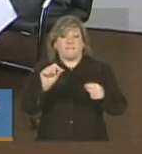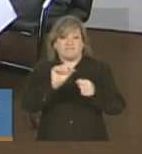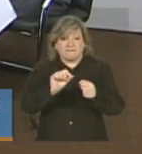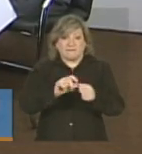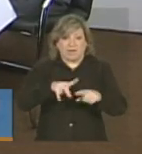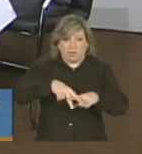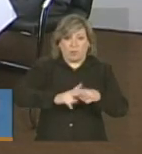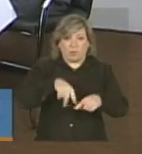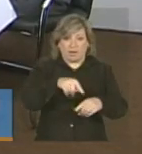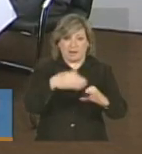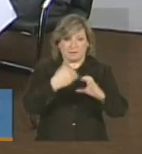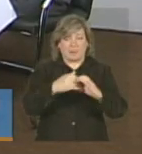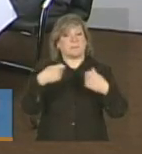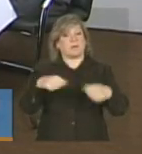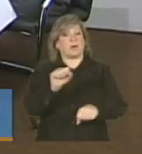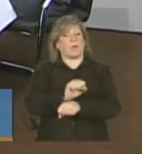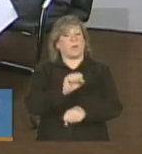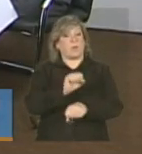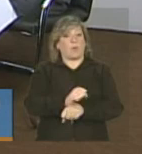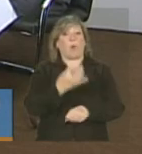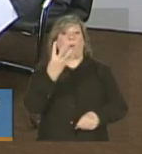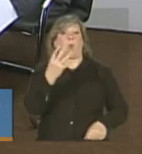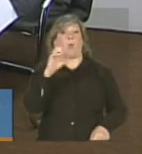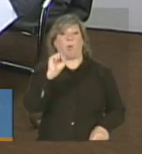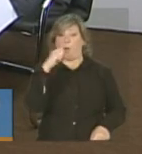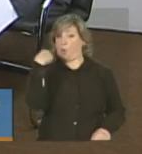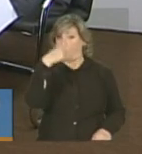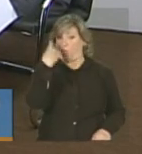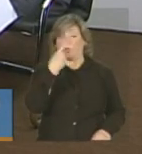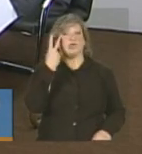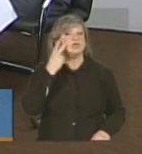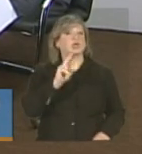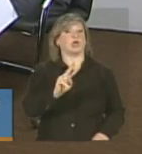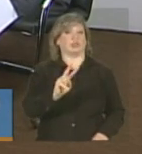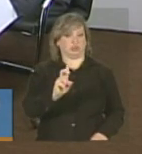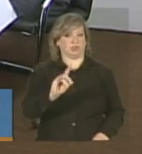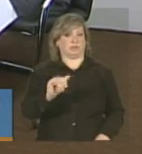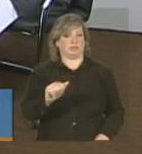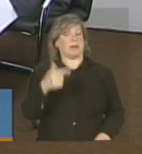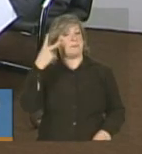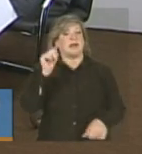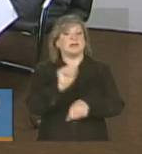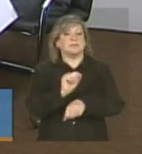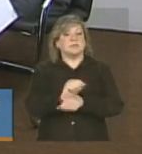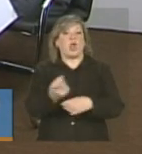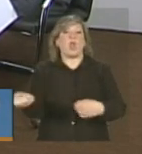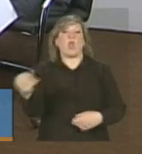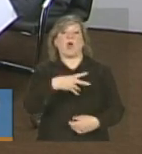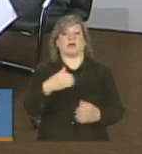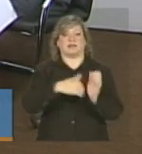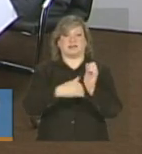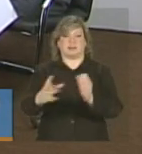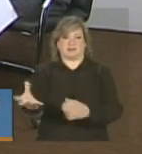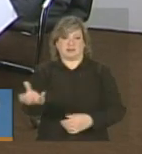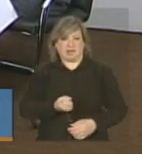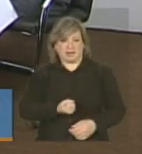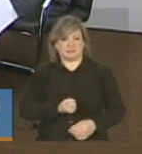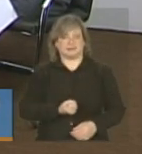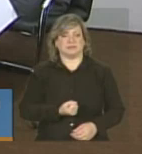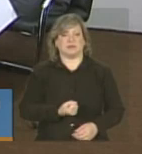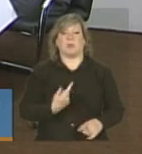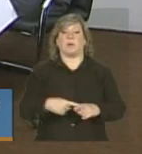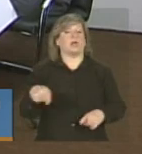e-mail, é necessário aguardar 48 horas para receber a nova senha. Porque não